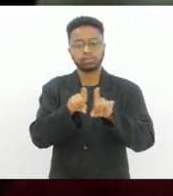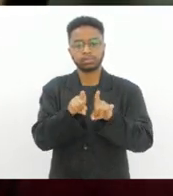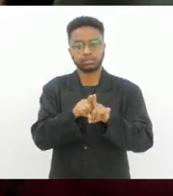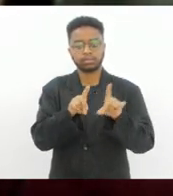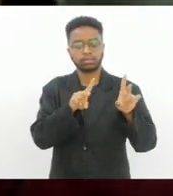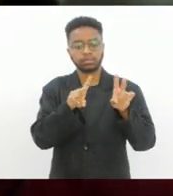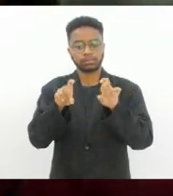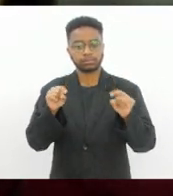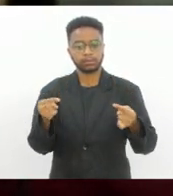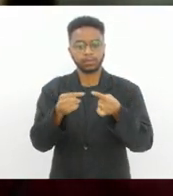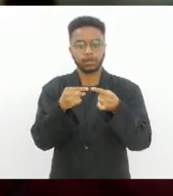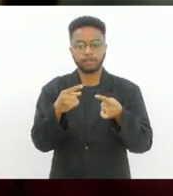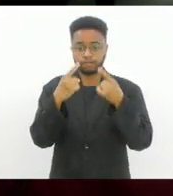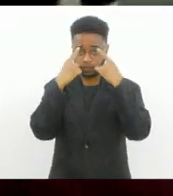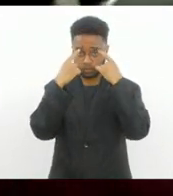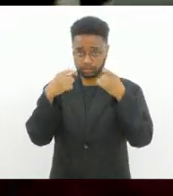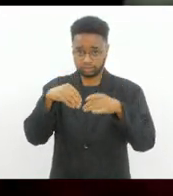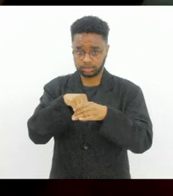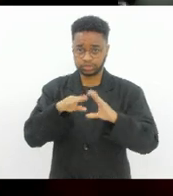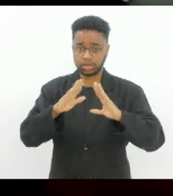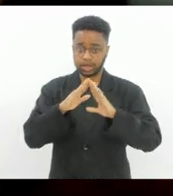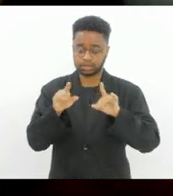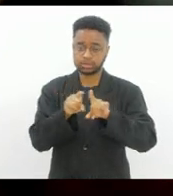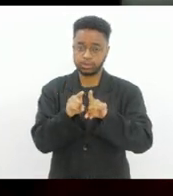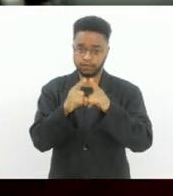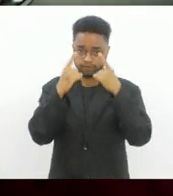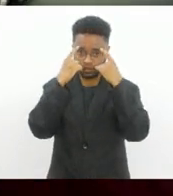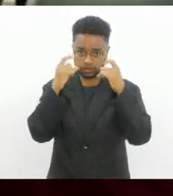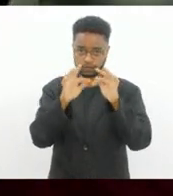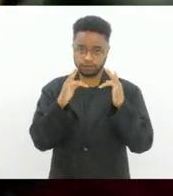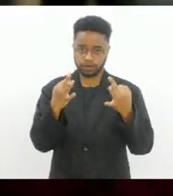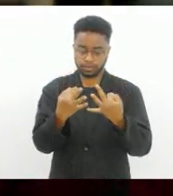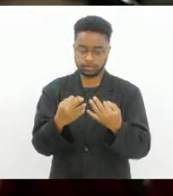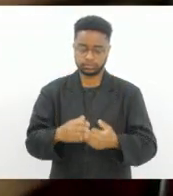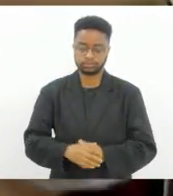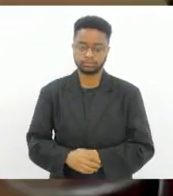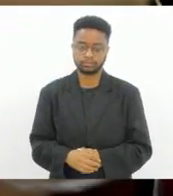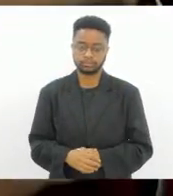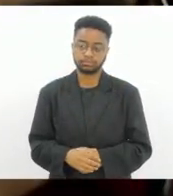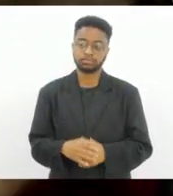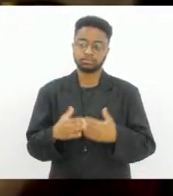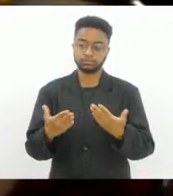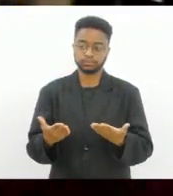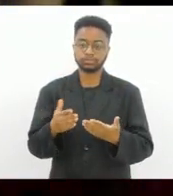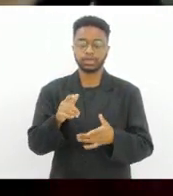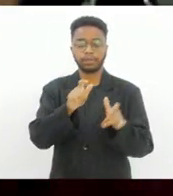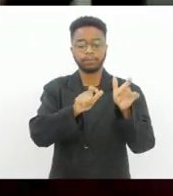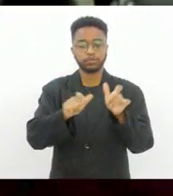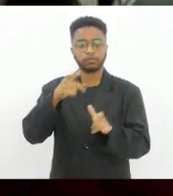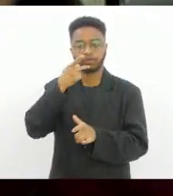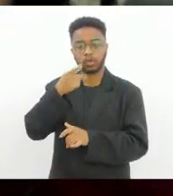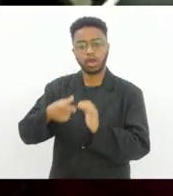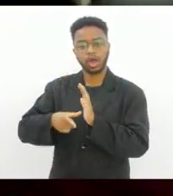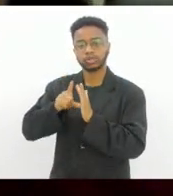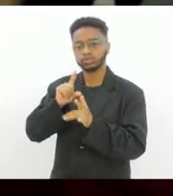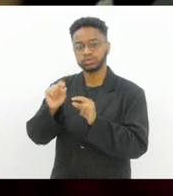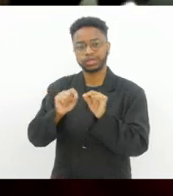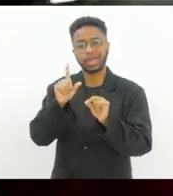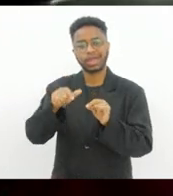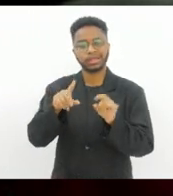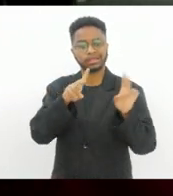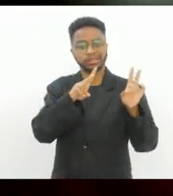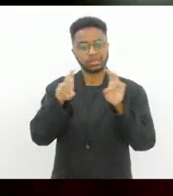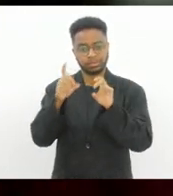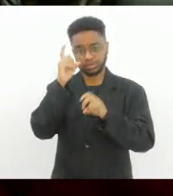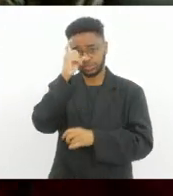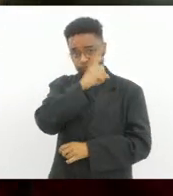de violência doméstica e familiar. Então, a violência, como as que me antecederam já disseram, é esse fenômeno complexo,